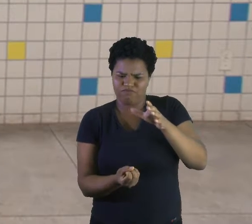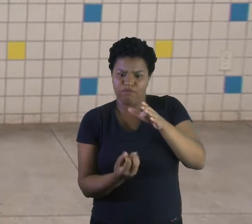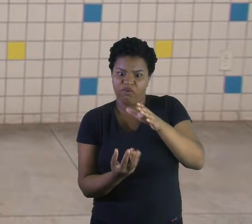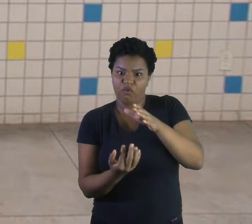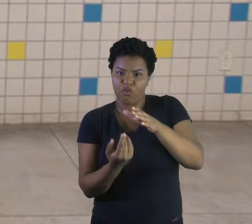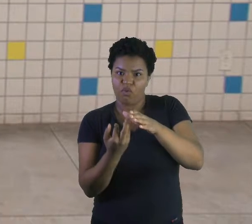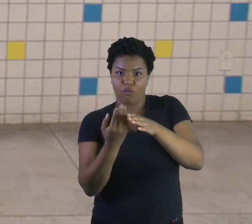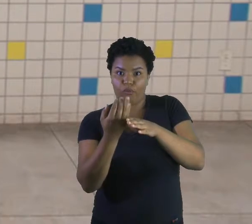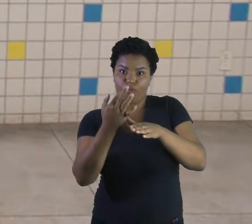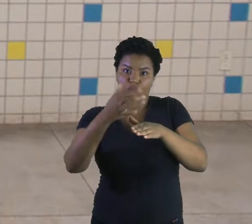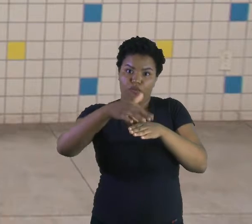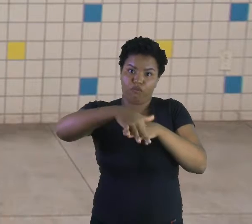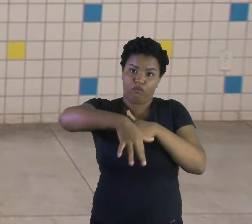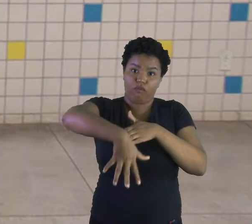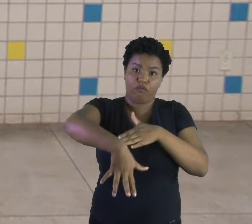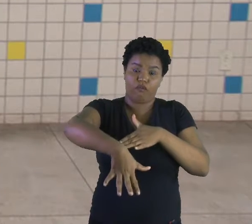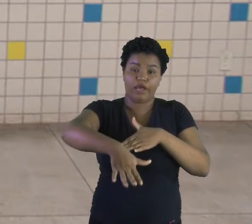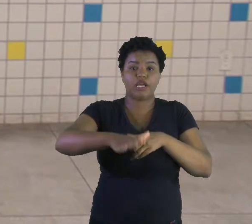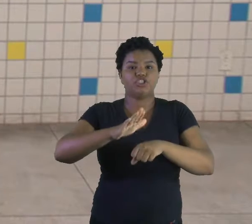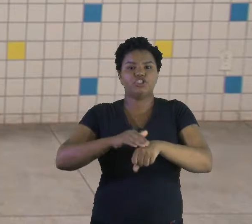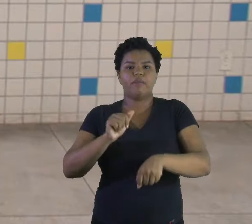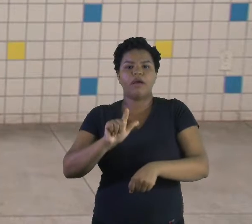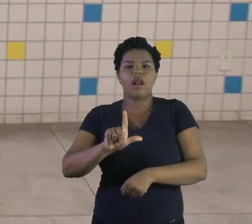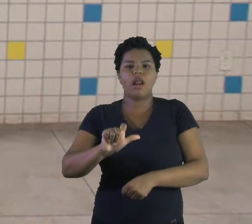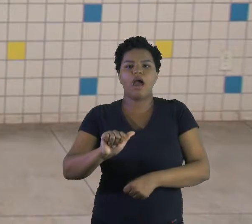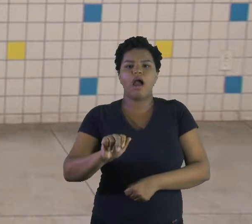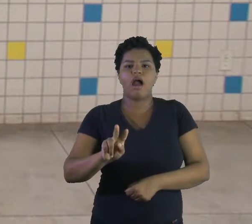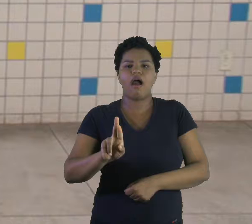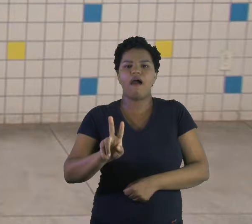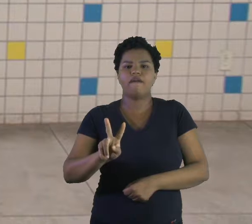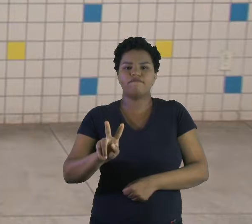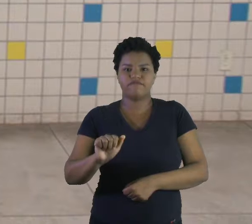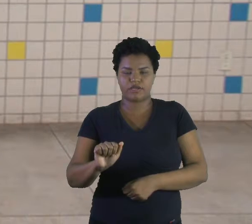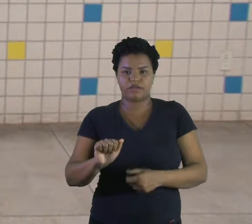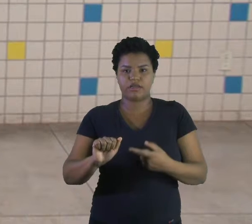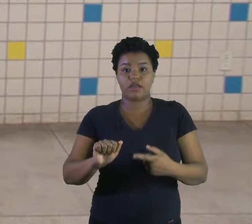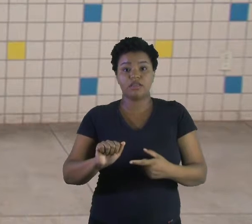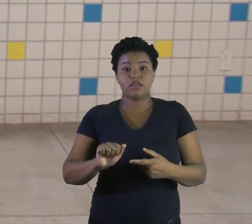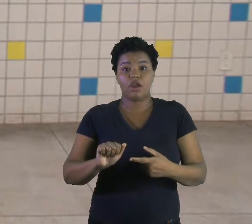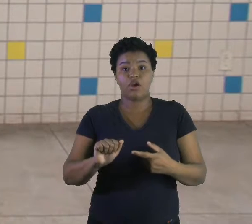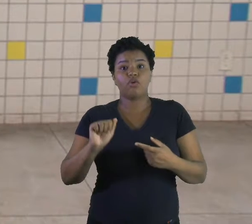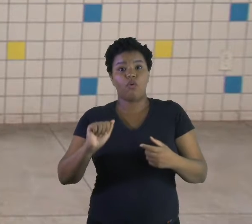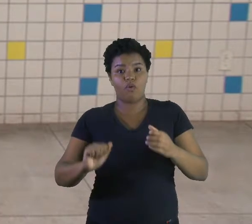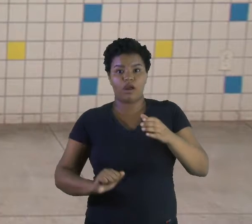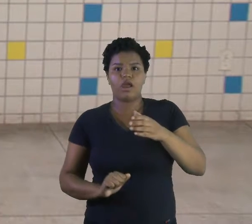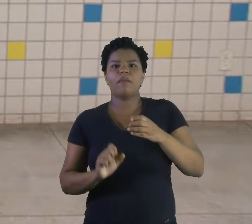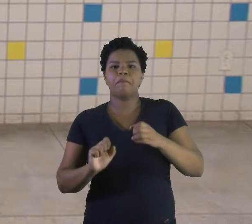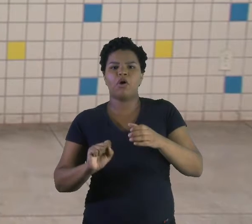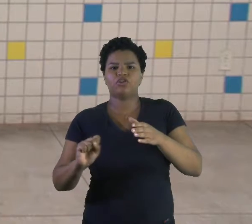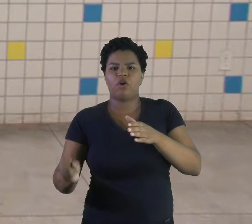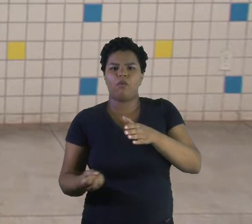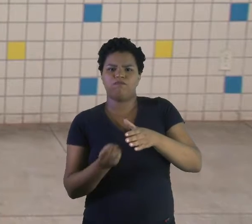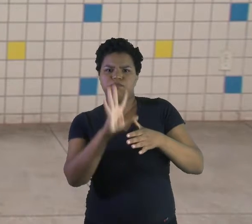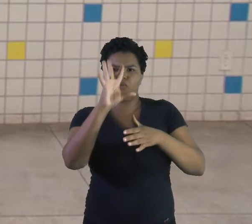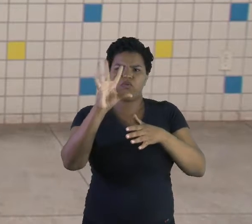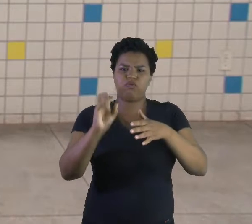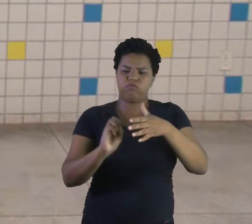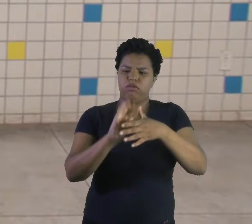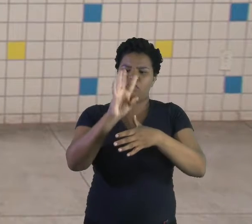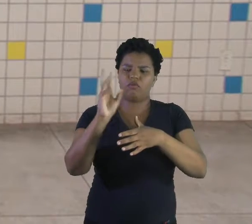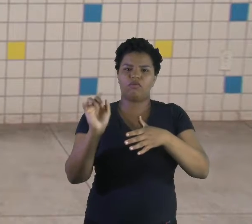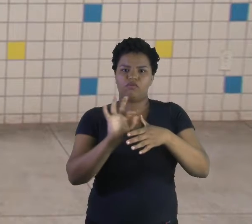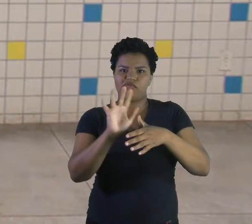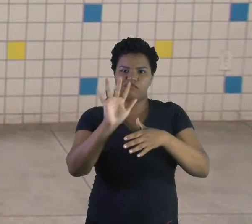nos vulcões, ele é chamado de lava. Além da lava, o vulcão pode expelir gases, fumaça,